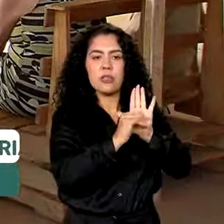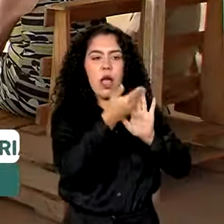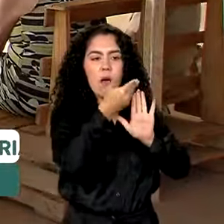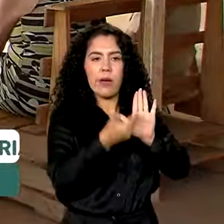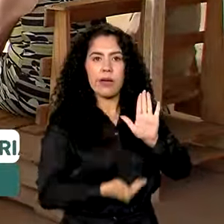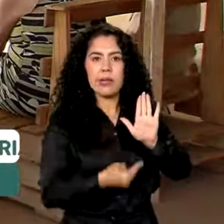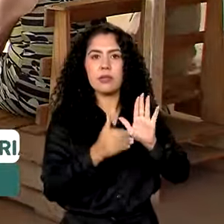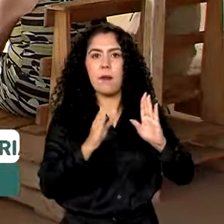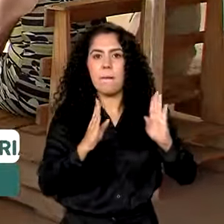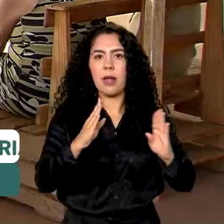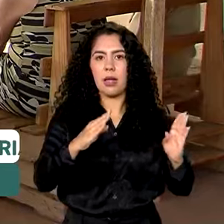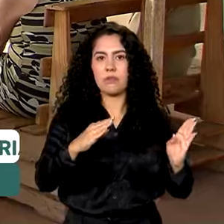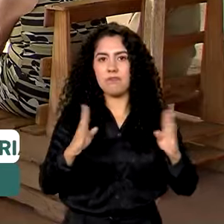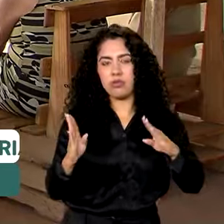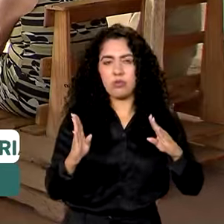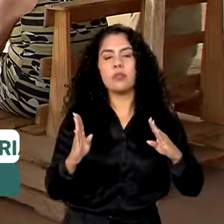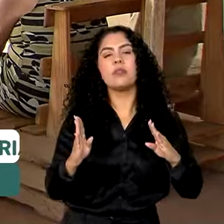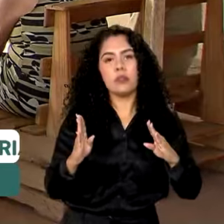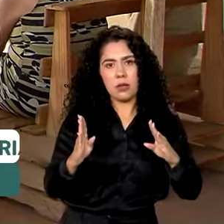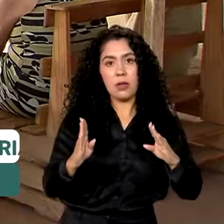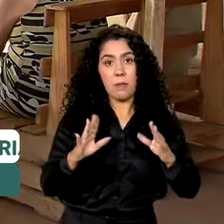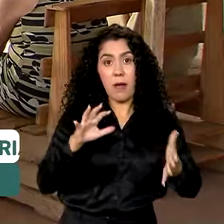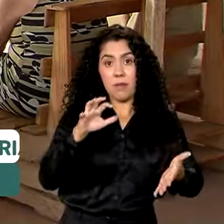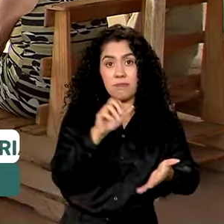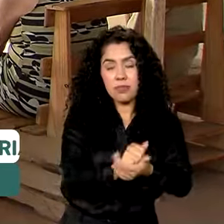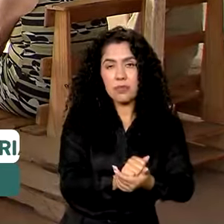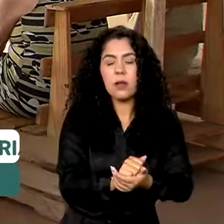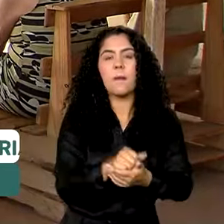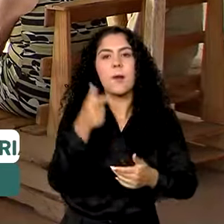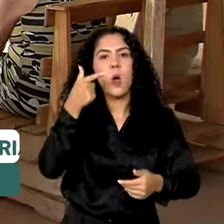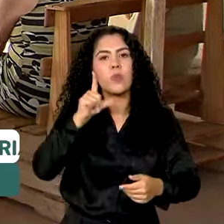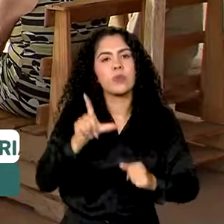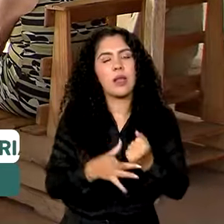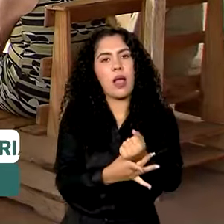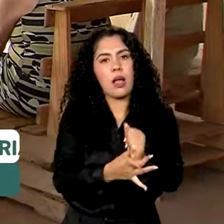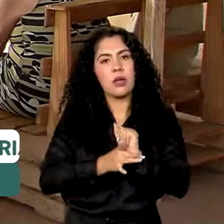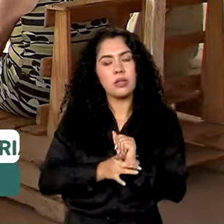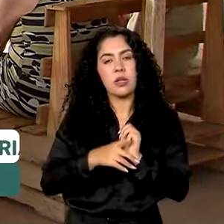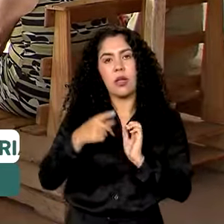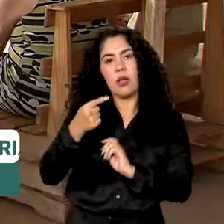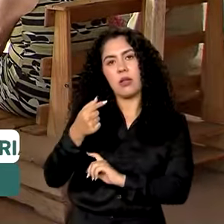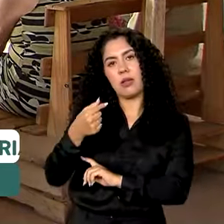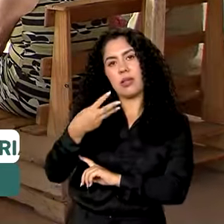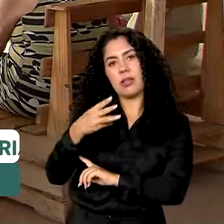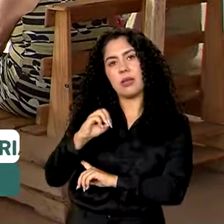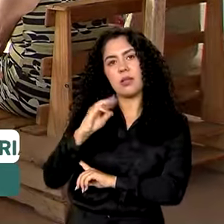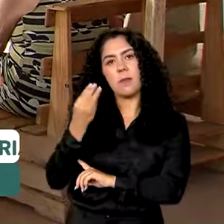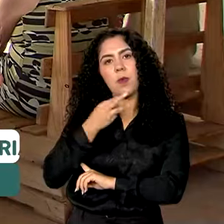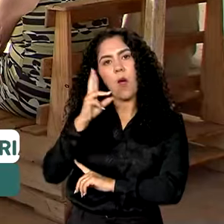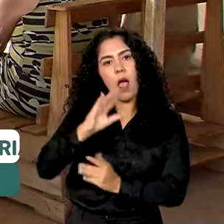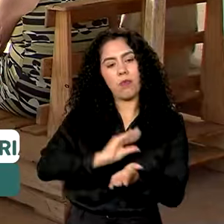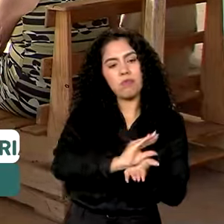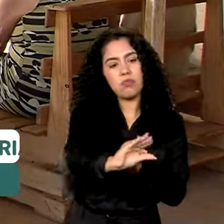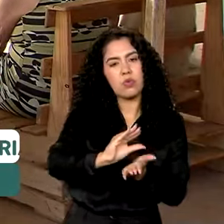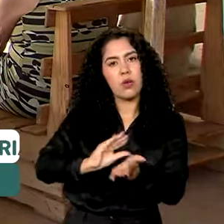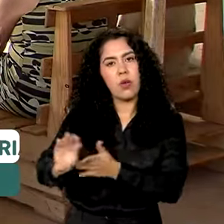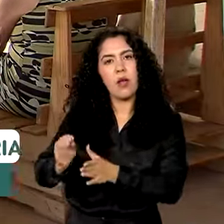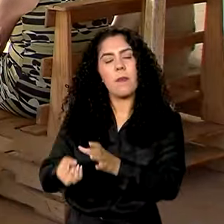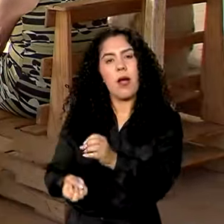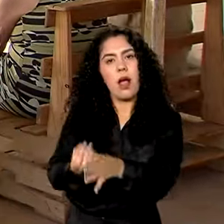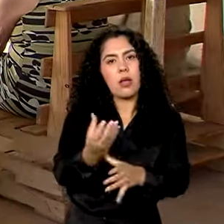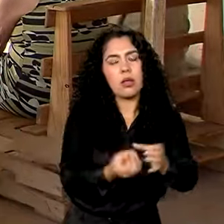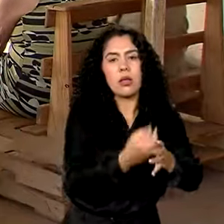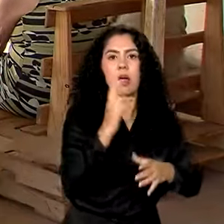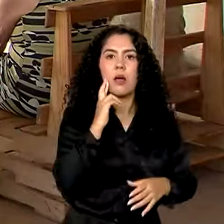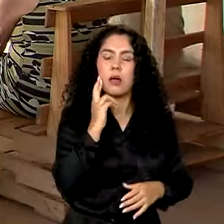novos gestores privados. A iniciativa vai garantir 30 milhões de reais para a montagem dos restaurantes.